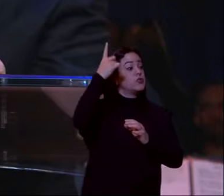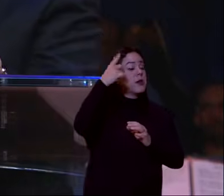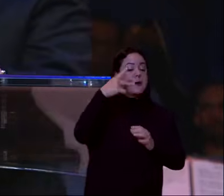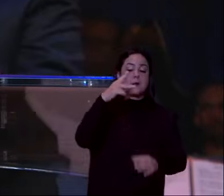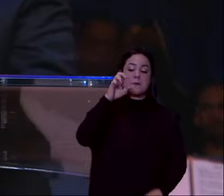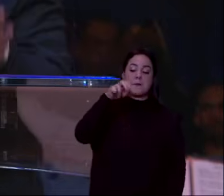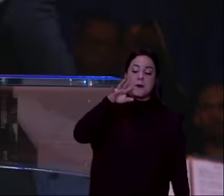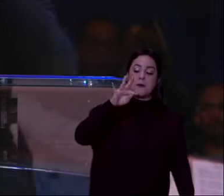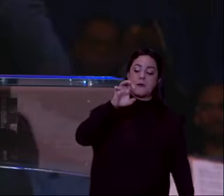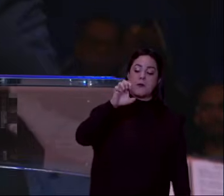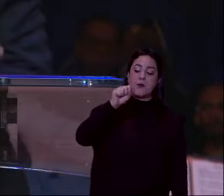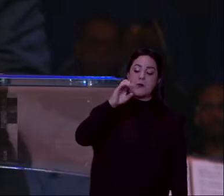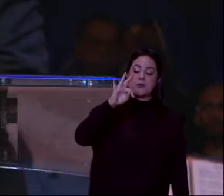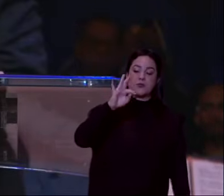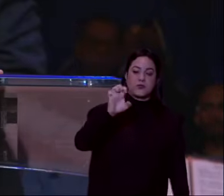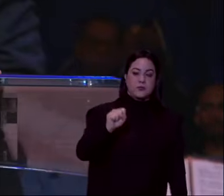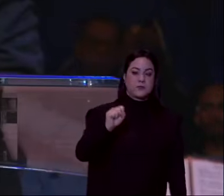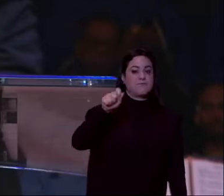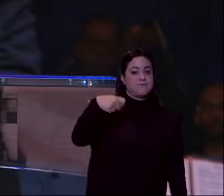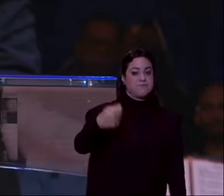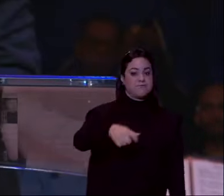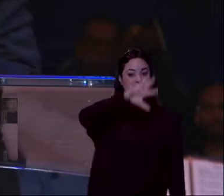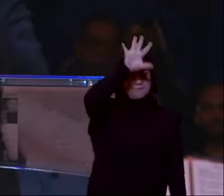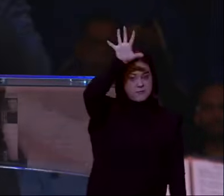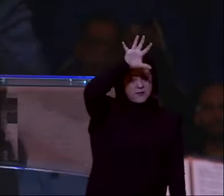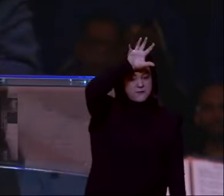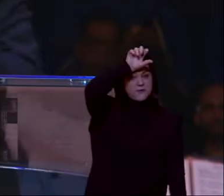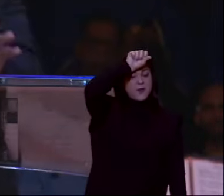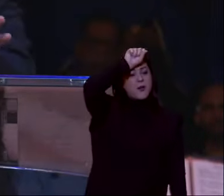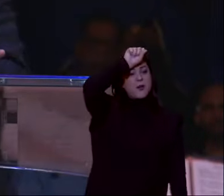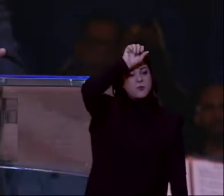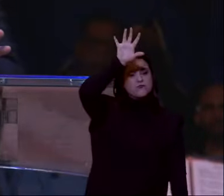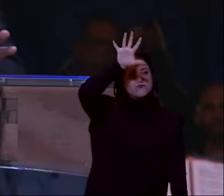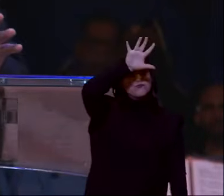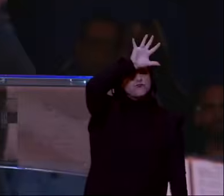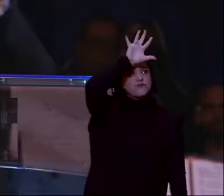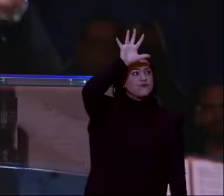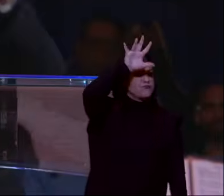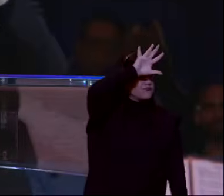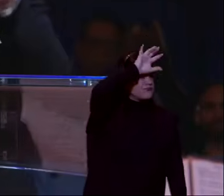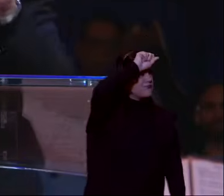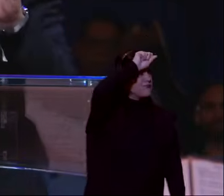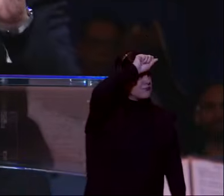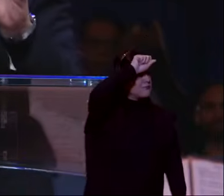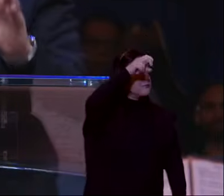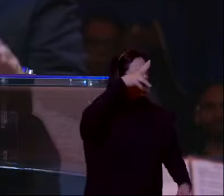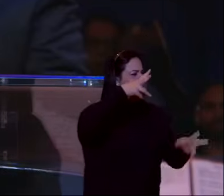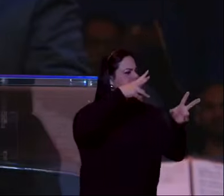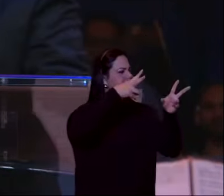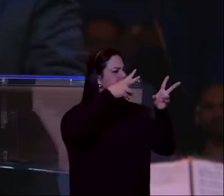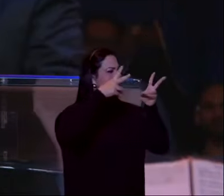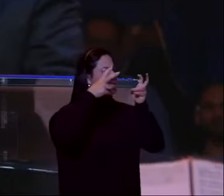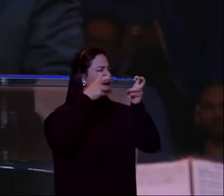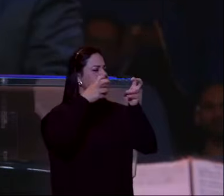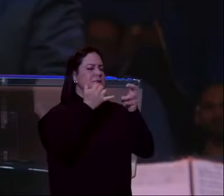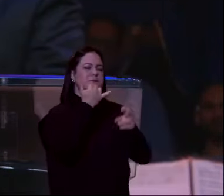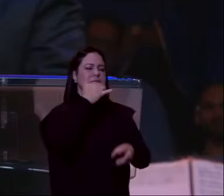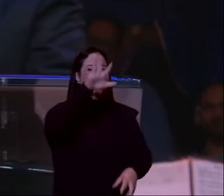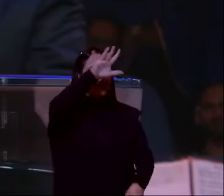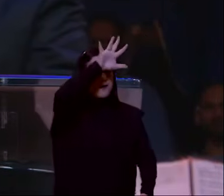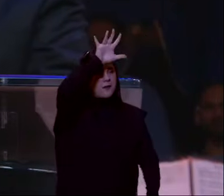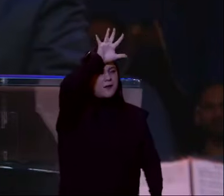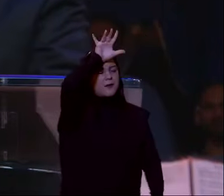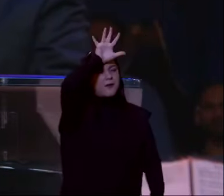Pentecostes. Então houve aqui alguns sinais, e eu quero olhar para estes sinais e ver o que eles significam com relação